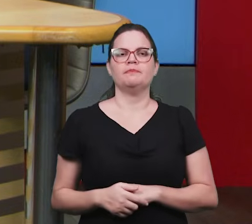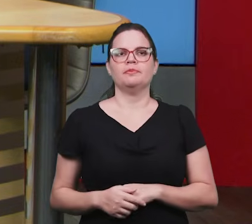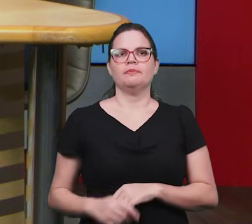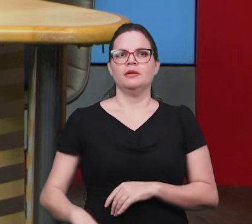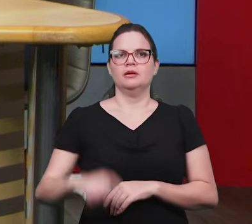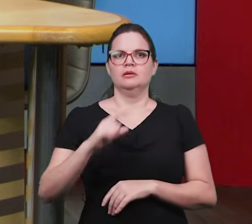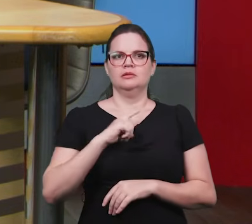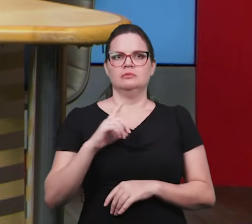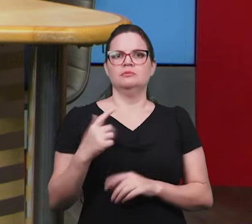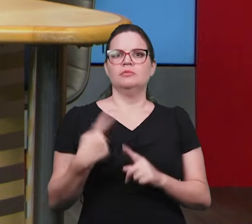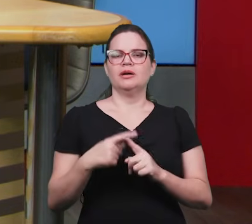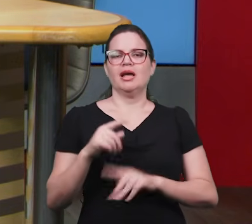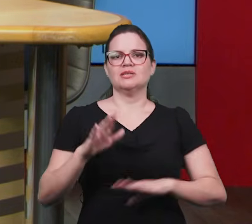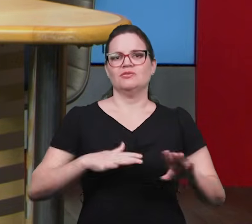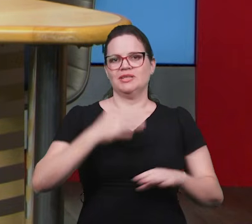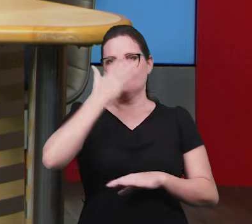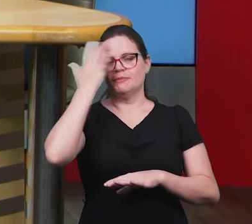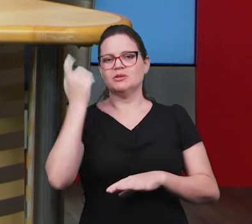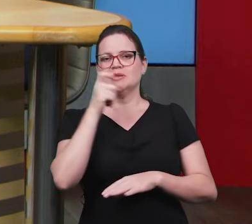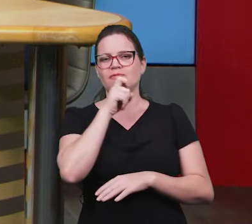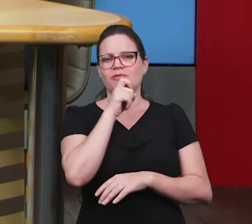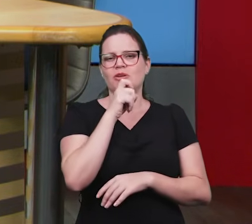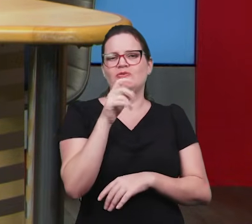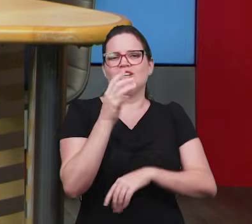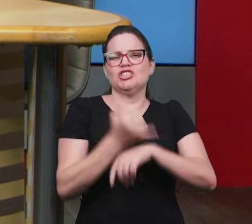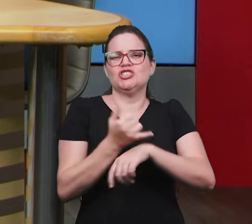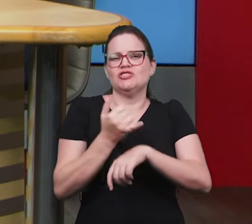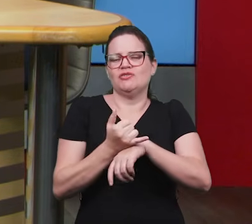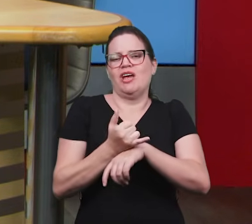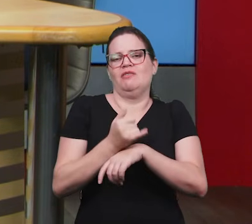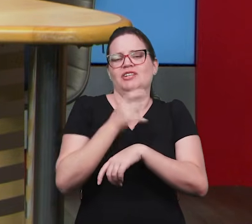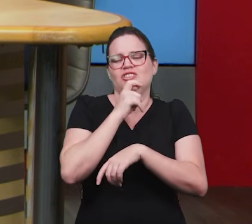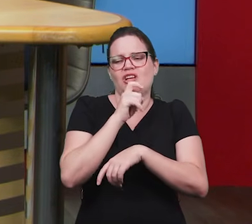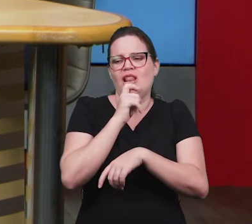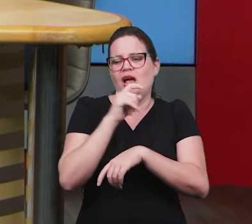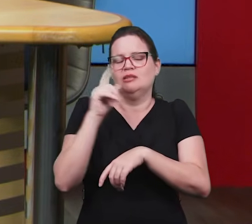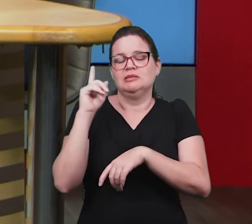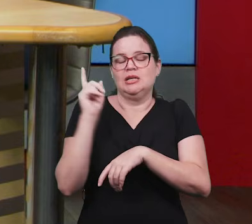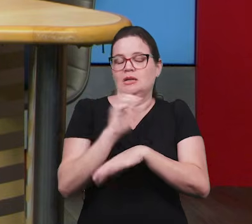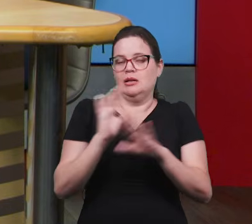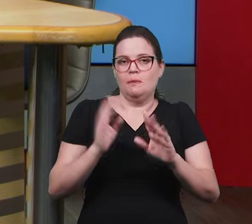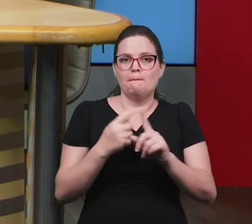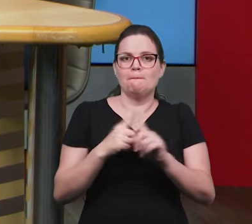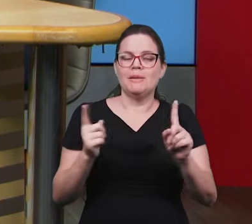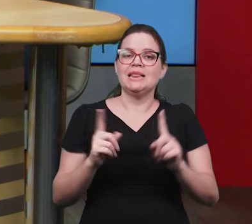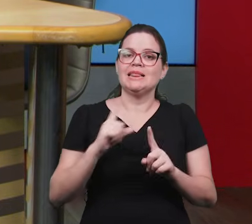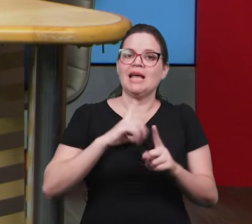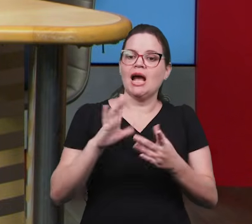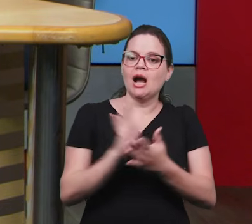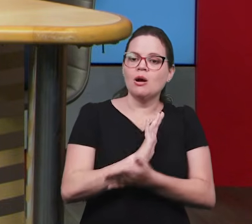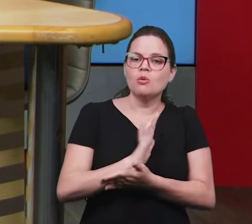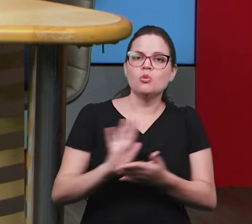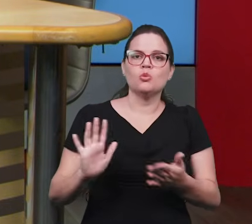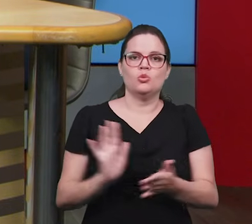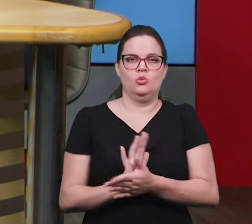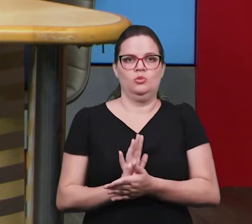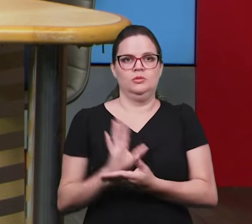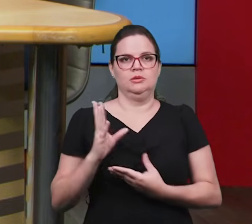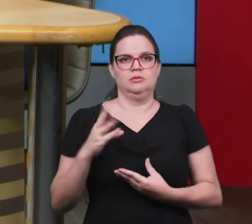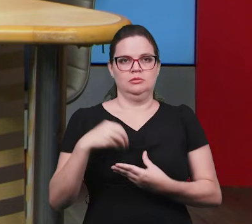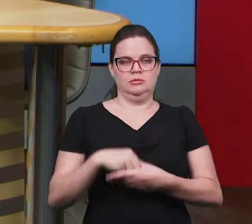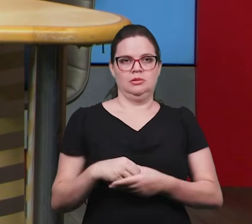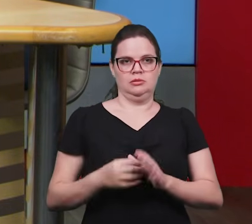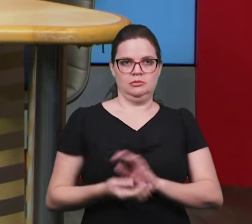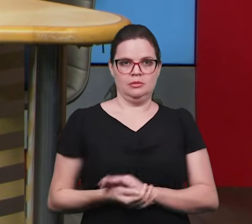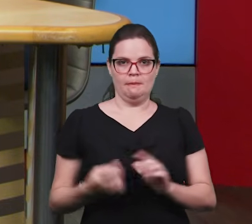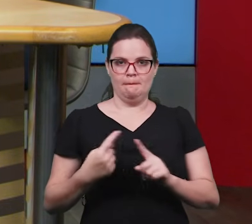tá com frio, fica muito gelado. Então, tem próteses muito importantes aí interna também já em funcionamento. Mas robótica, a gente tem